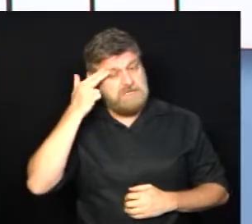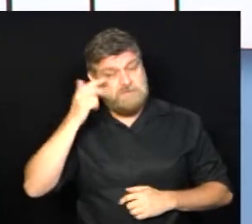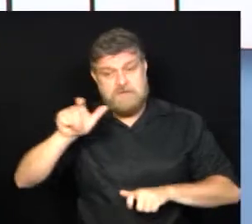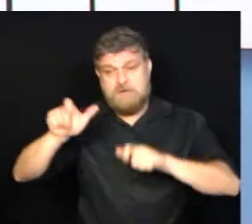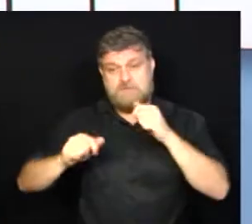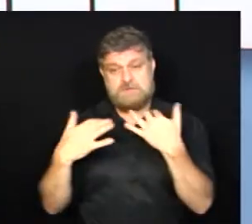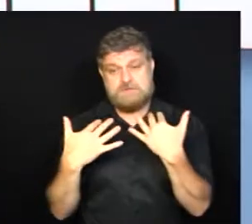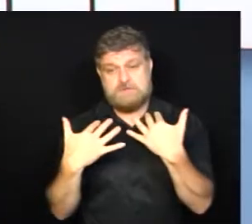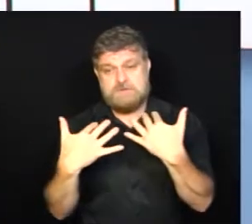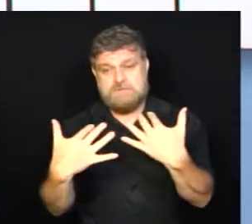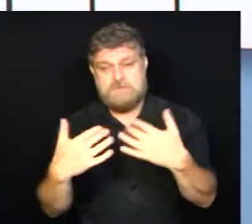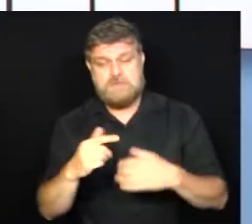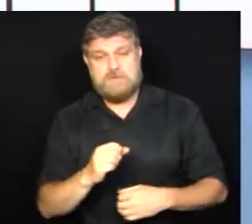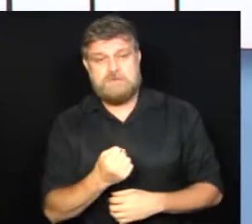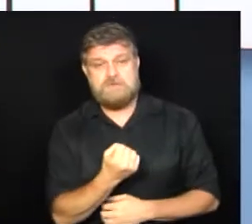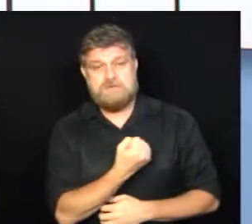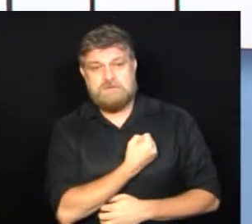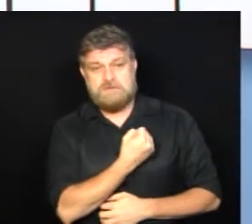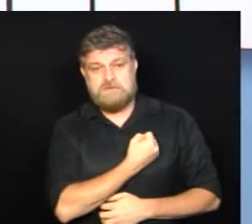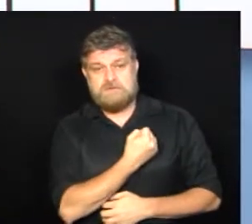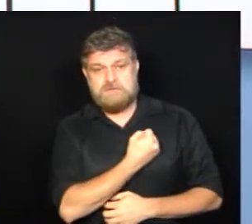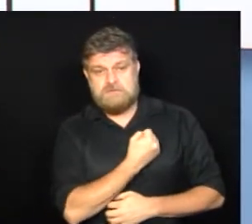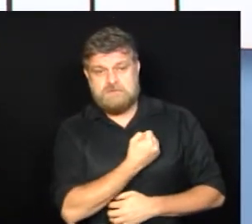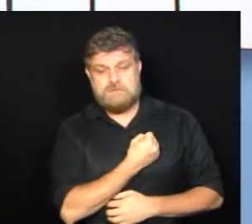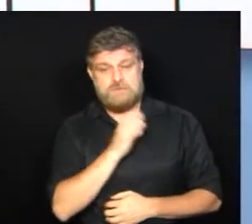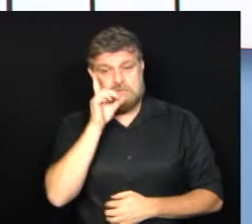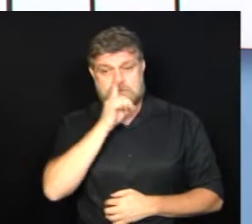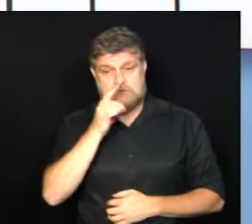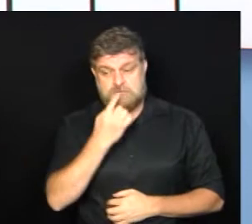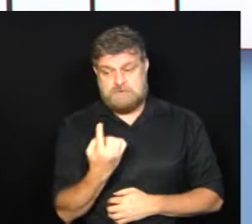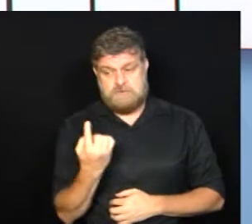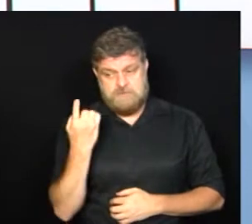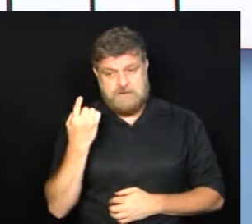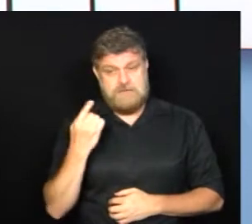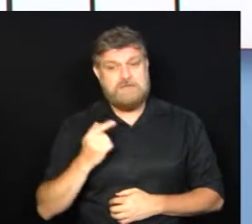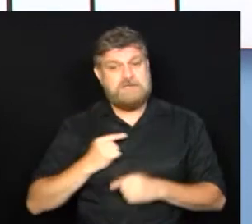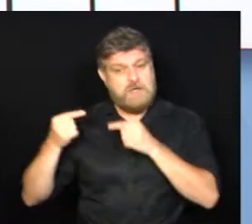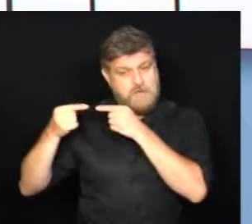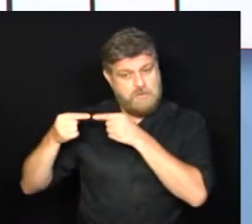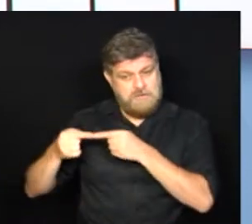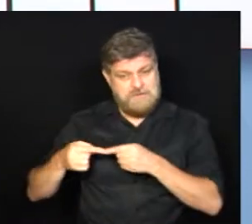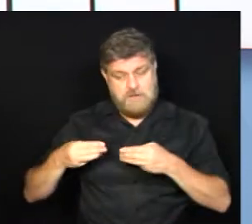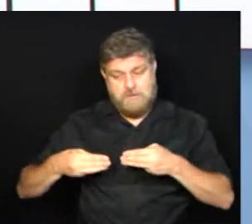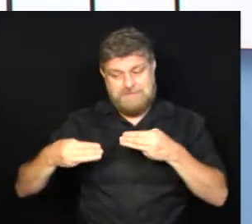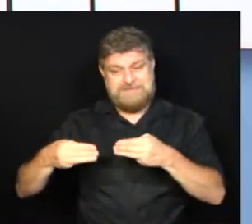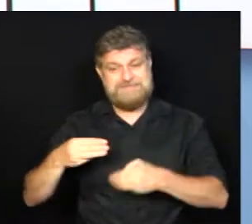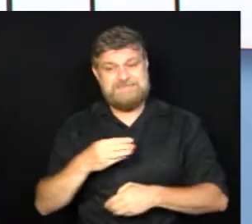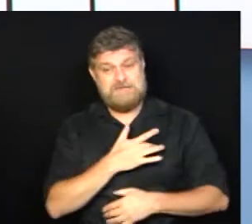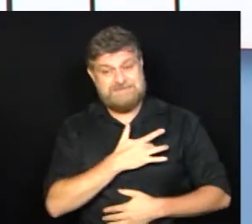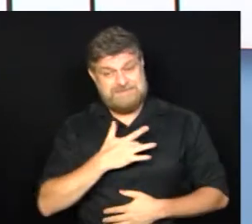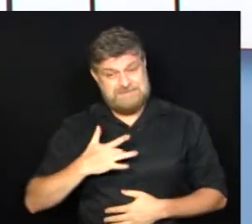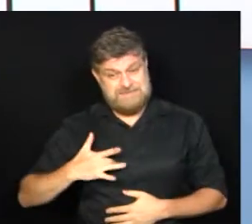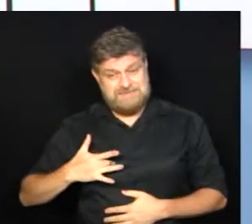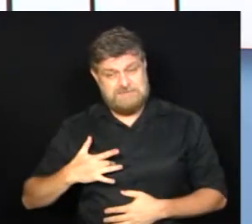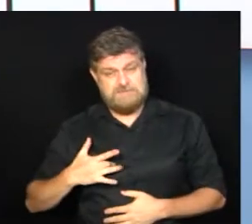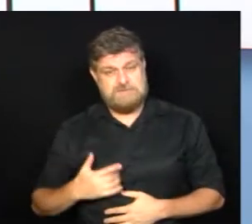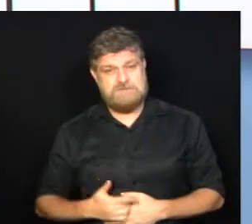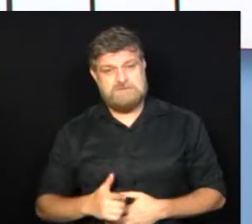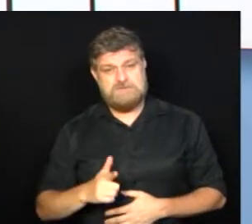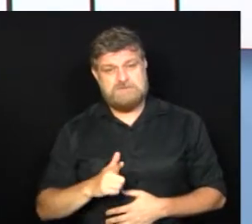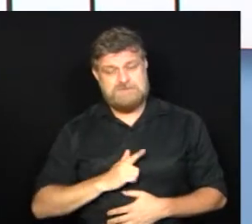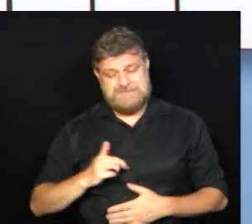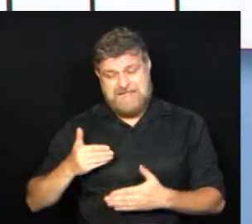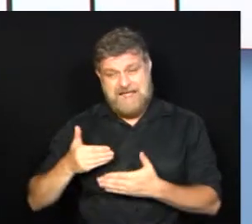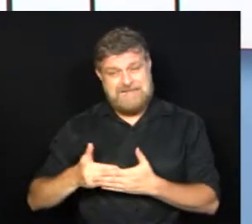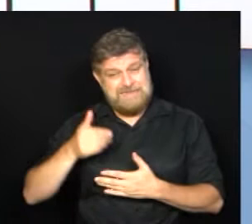de casa. Os números são deste domingo e, de acordo com o Ministério da Saúde, nós tínhamos